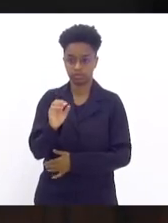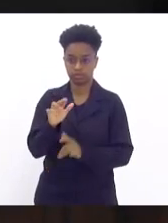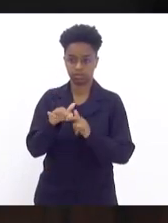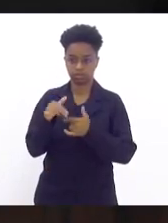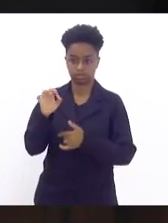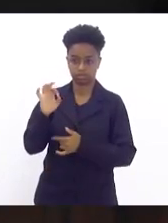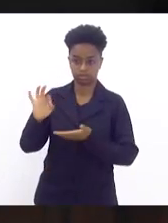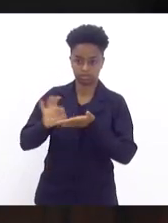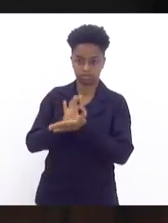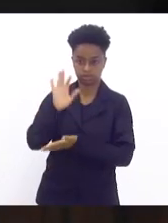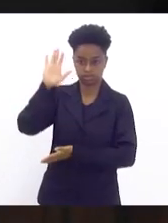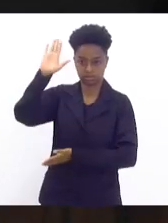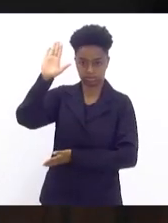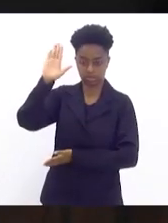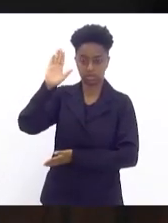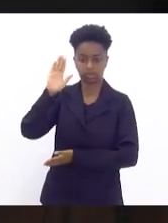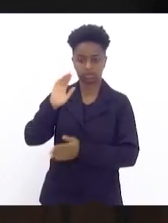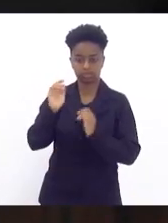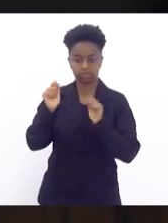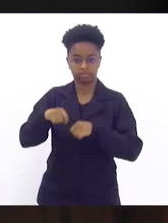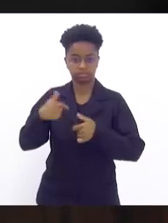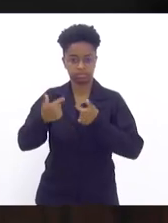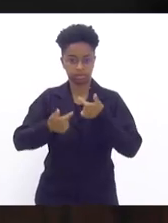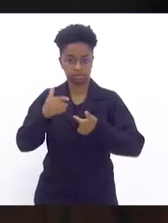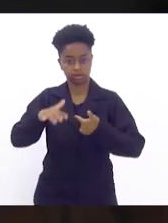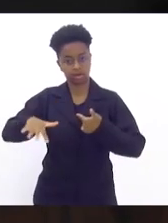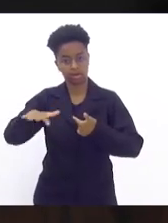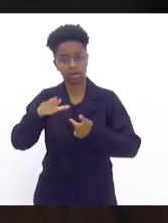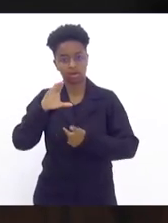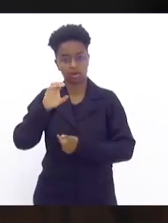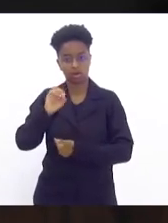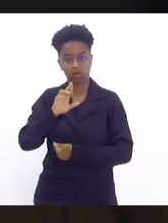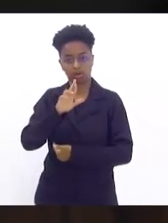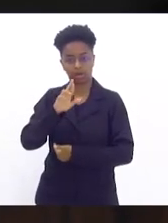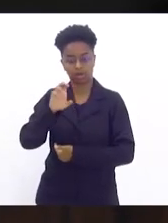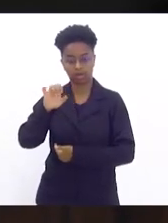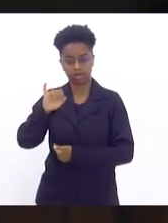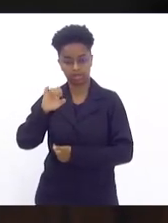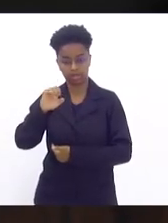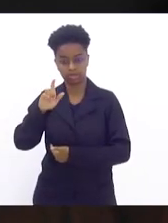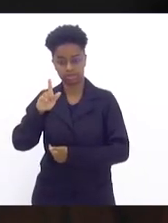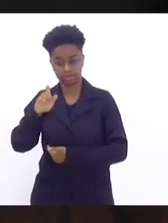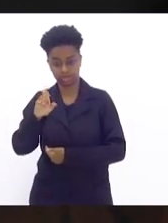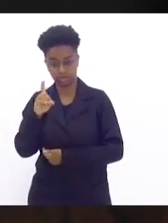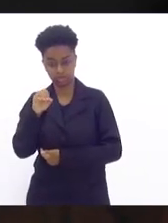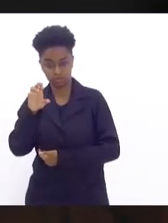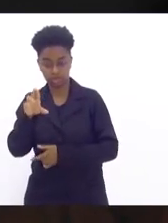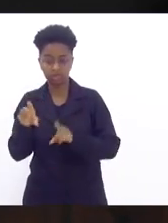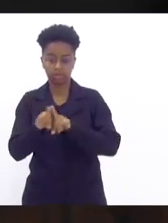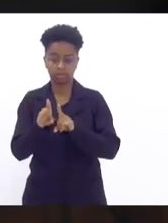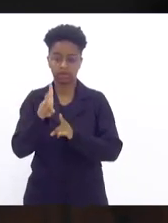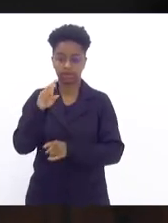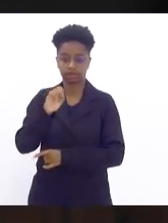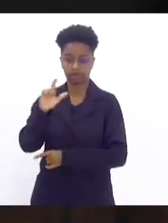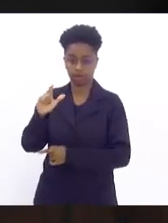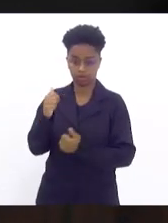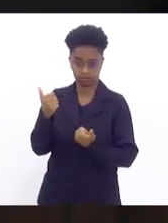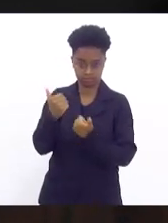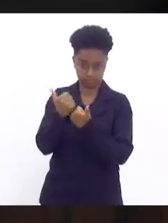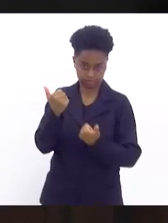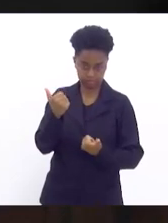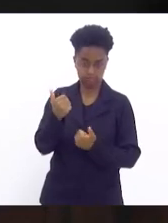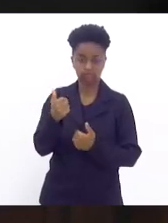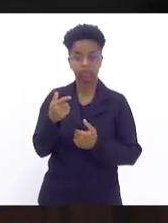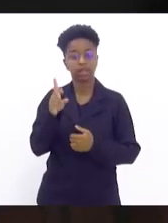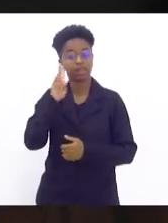para concorrer ao cargo como corregedor substituto também Deputado Walter Ceasa Lembrando que amanhã